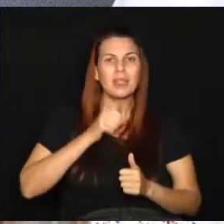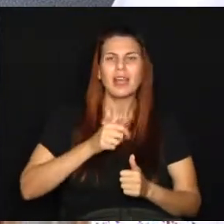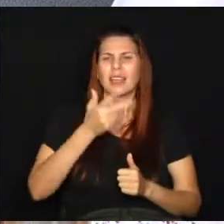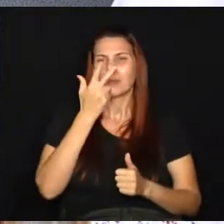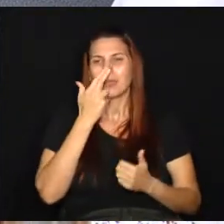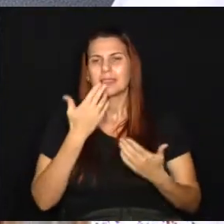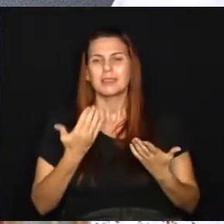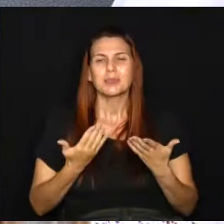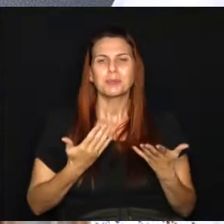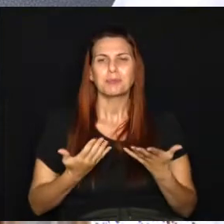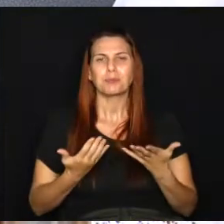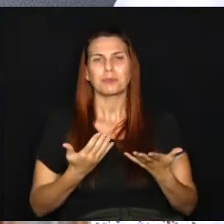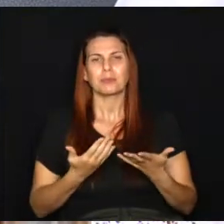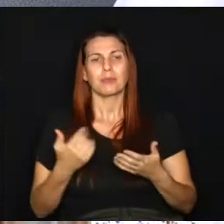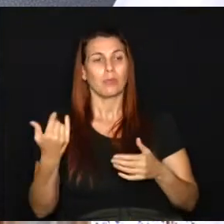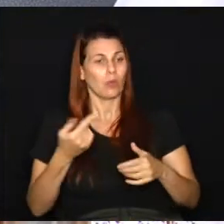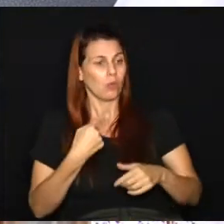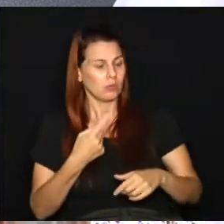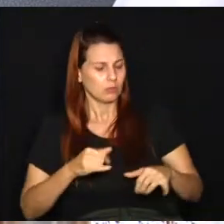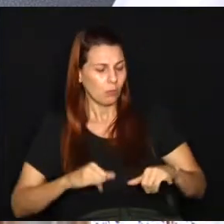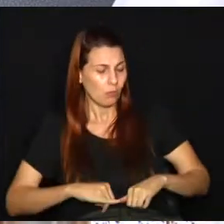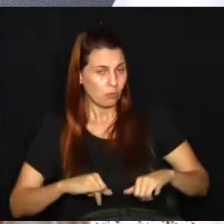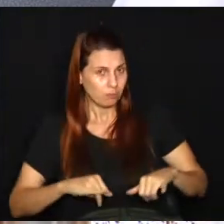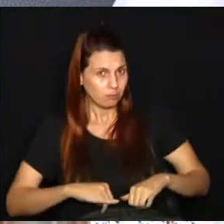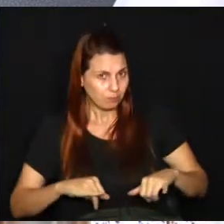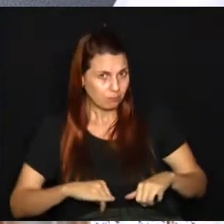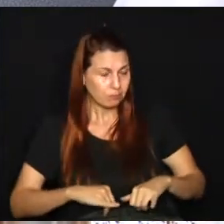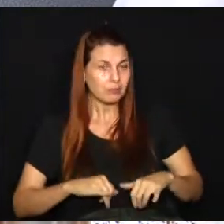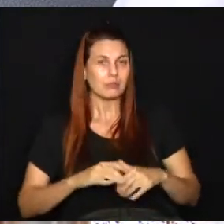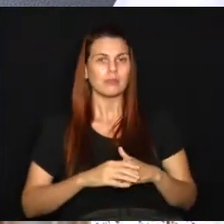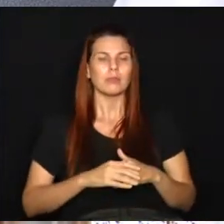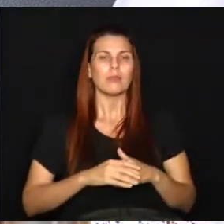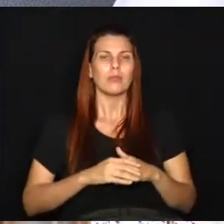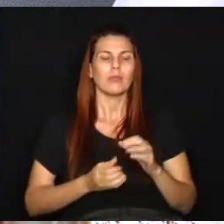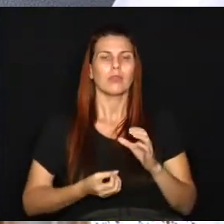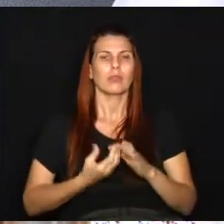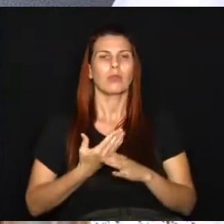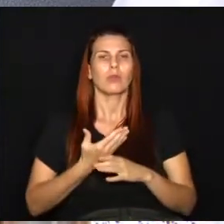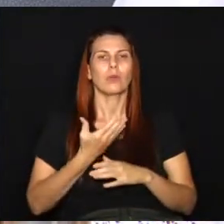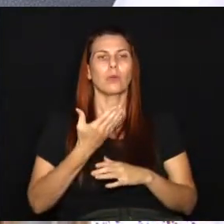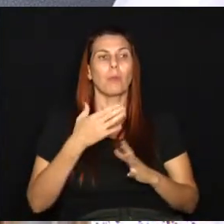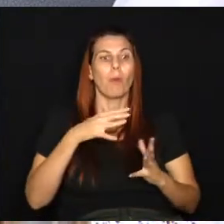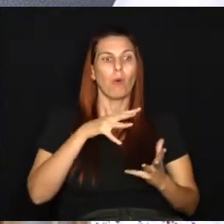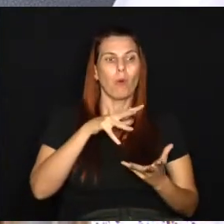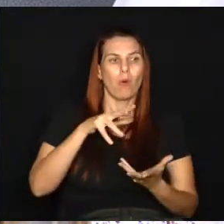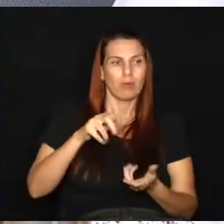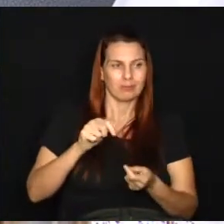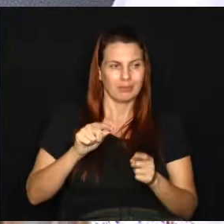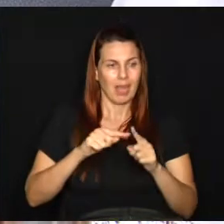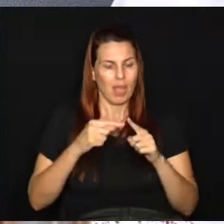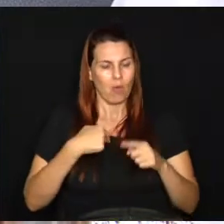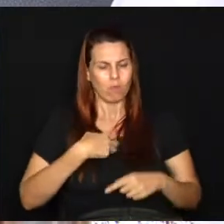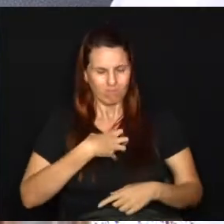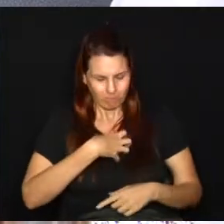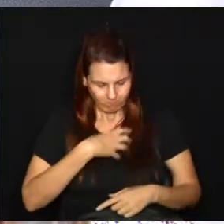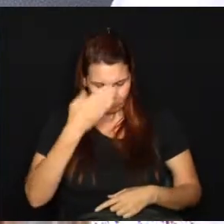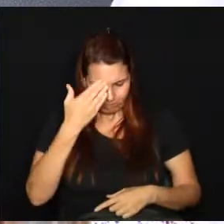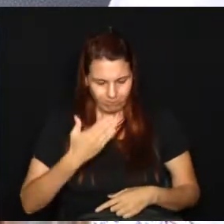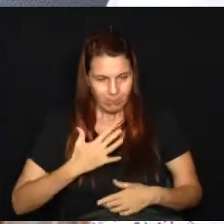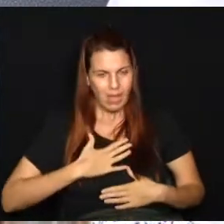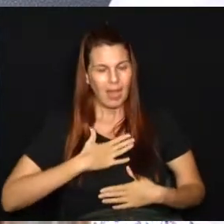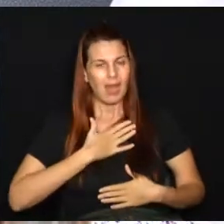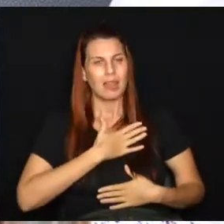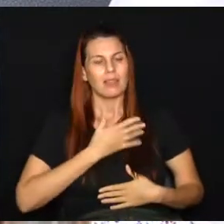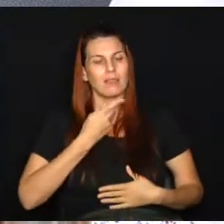sofremos desde o início do mundo. Pois eu tenho a honra e o prazer em dizer que as